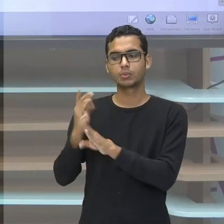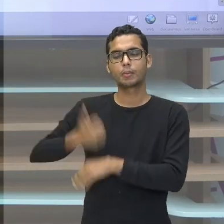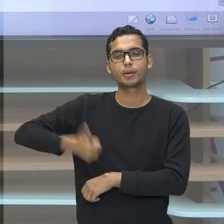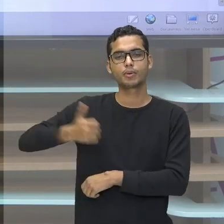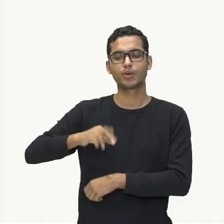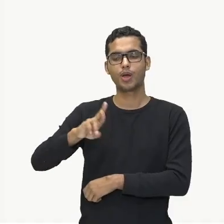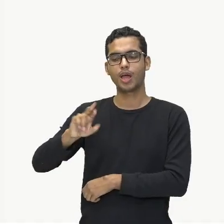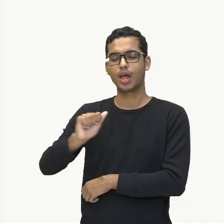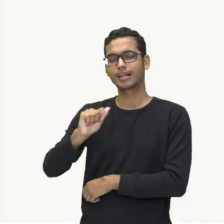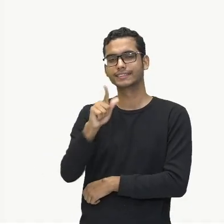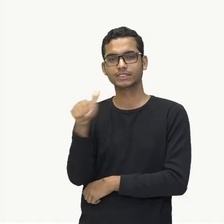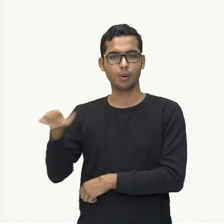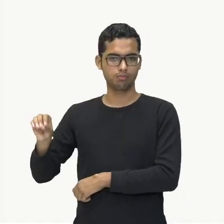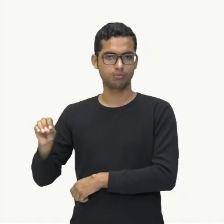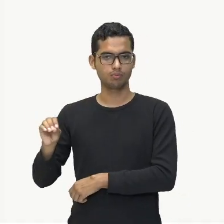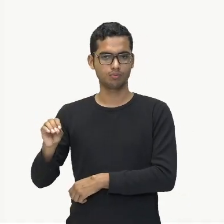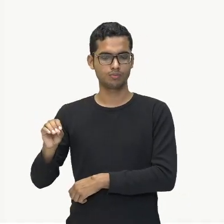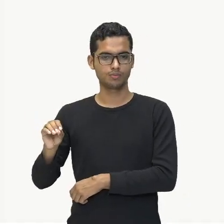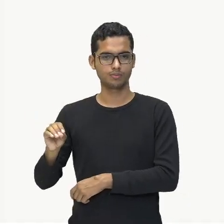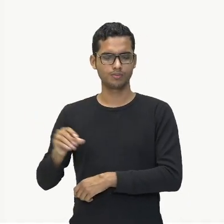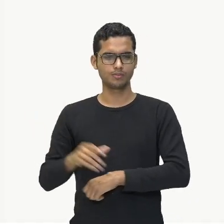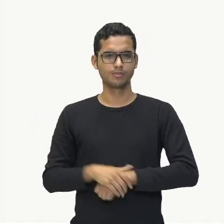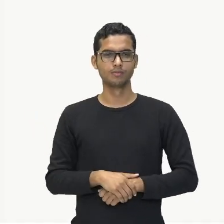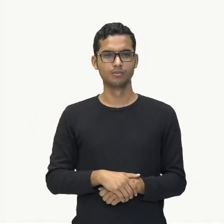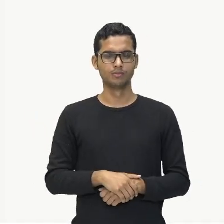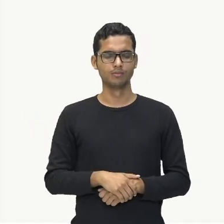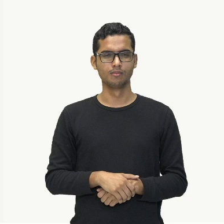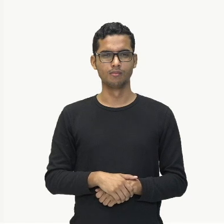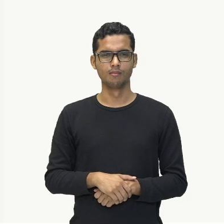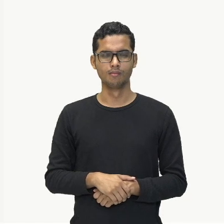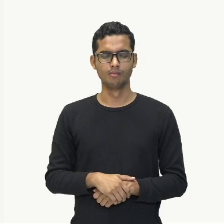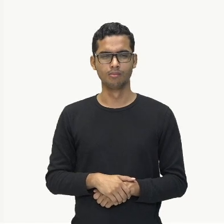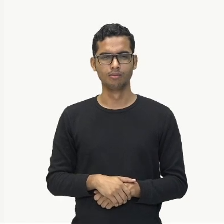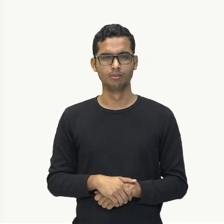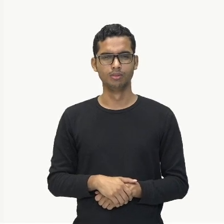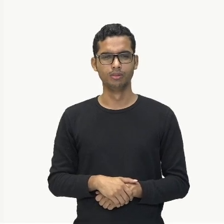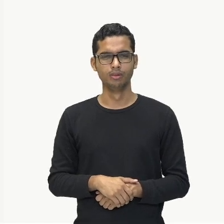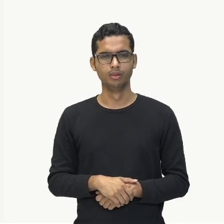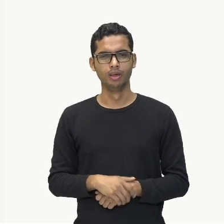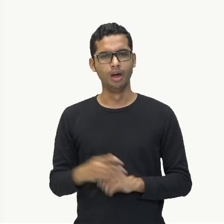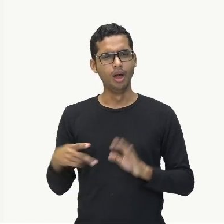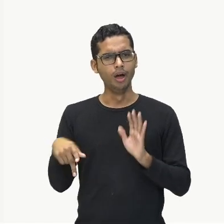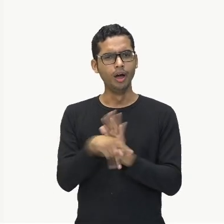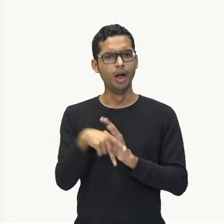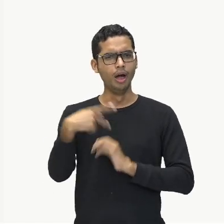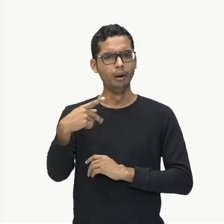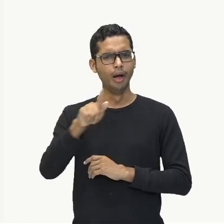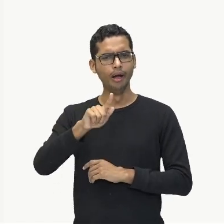de uma PG? Vamos lá, então? Continuar? Muito bem.